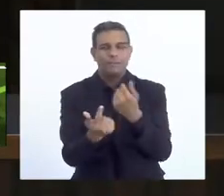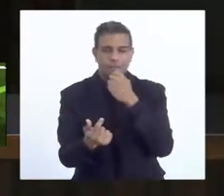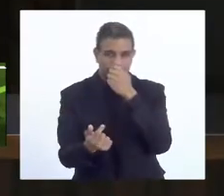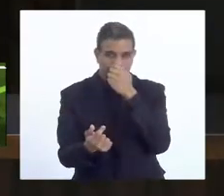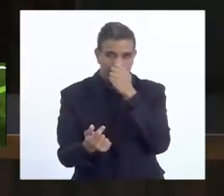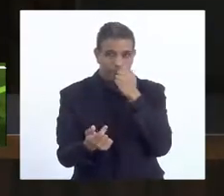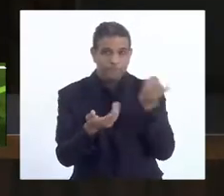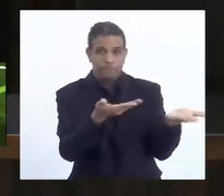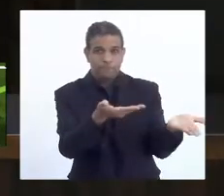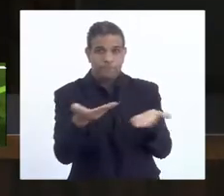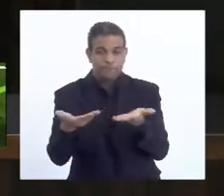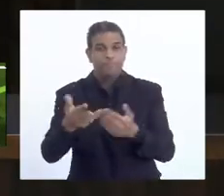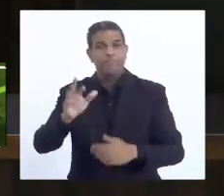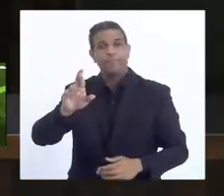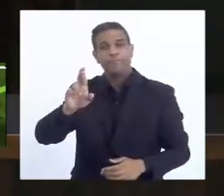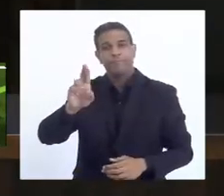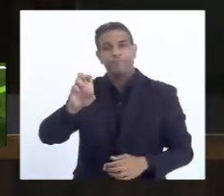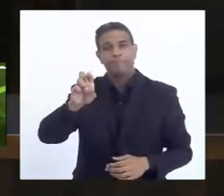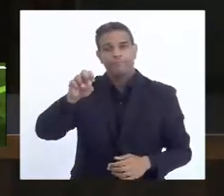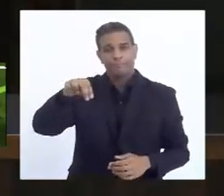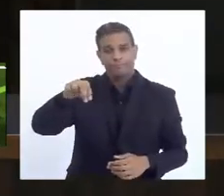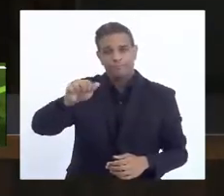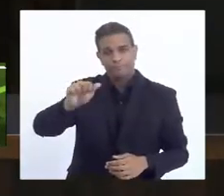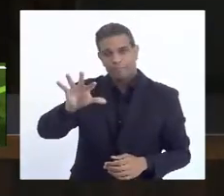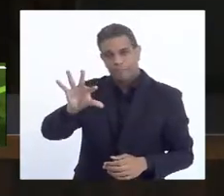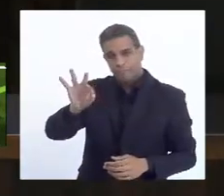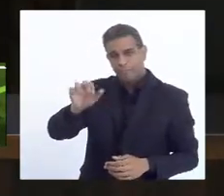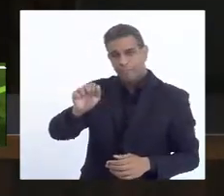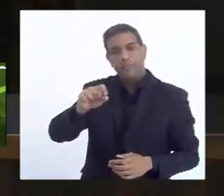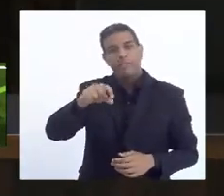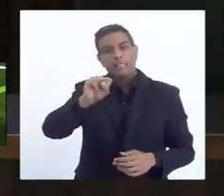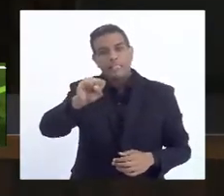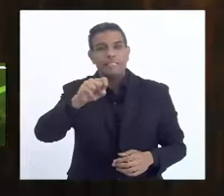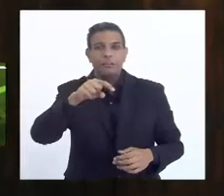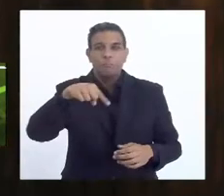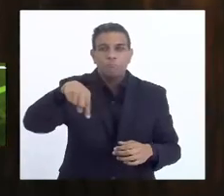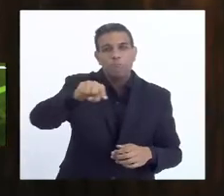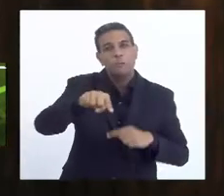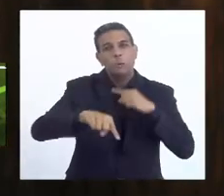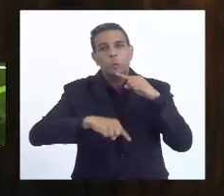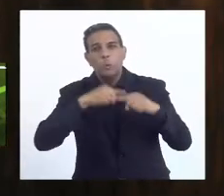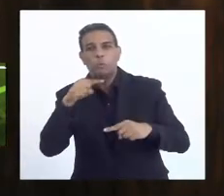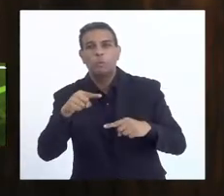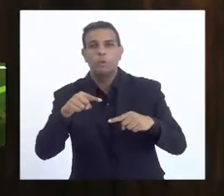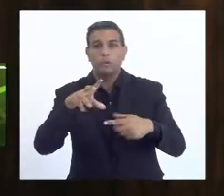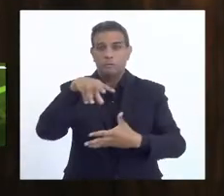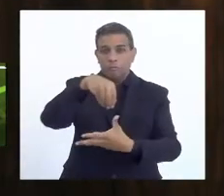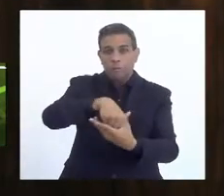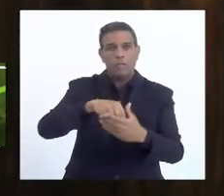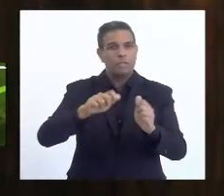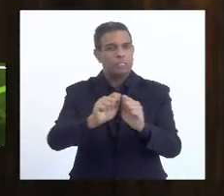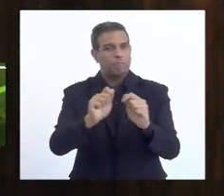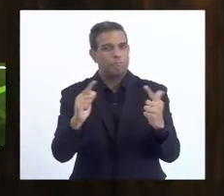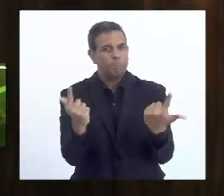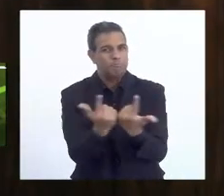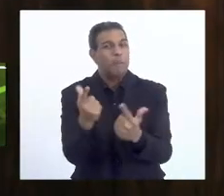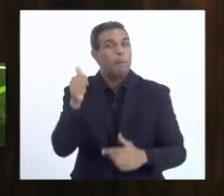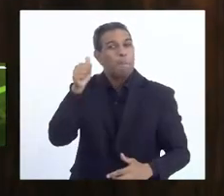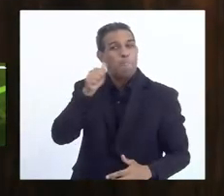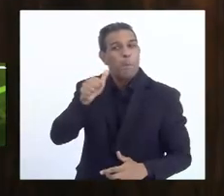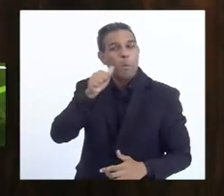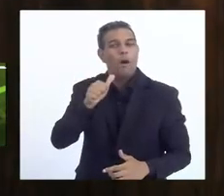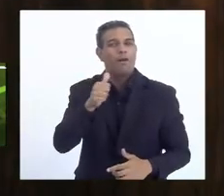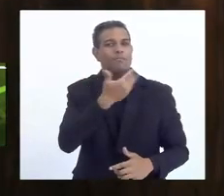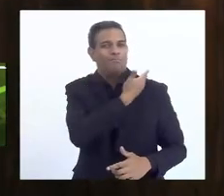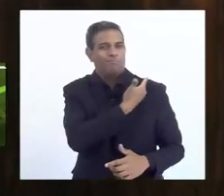palavra para a deputada Renata Souza. E, se tiver alguma deputada aqui da casa, deputada